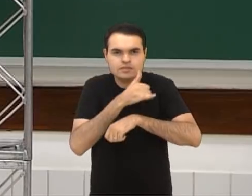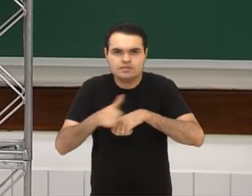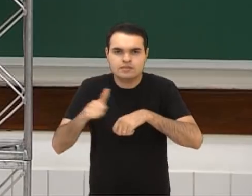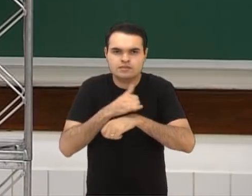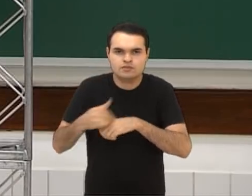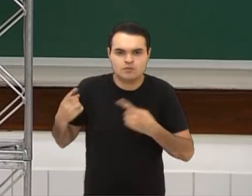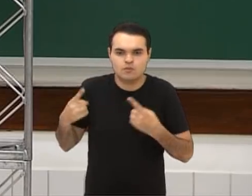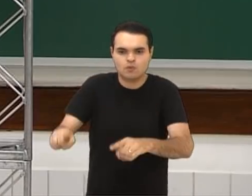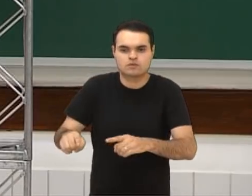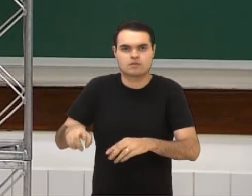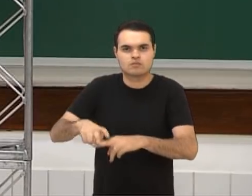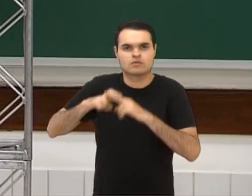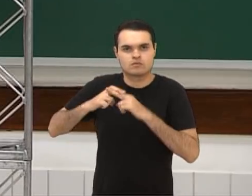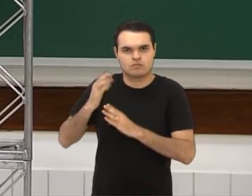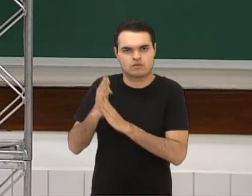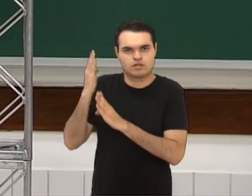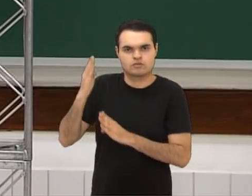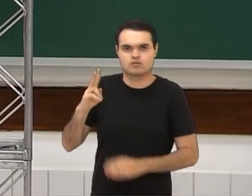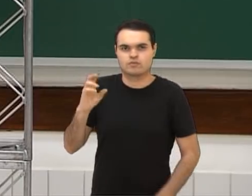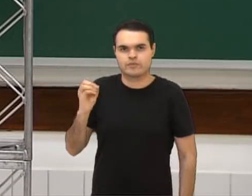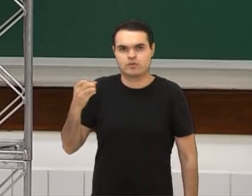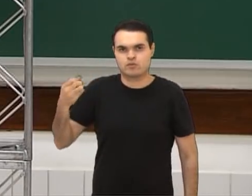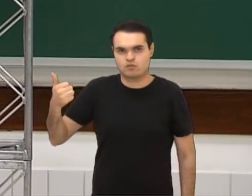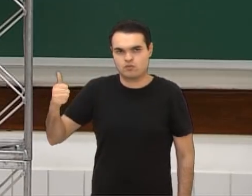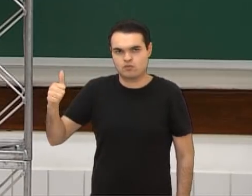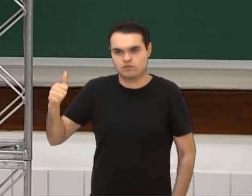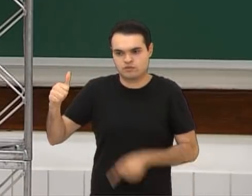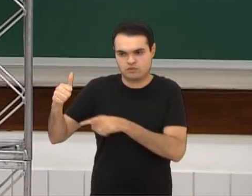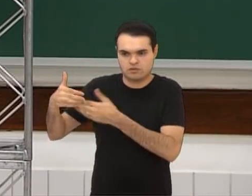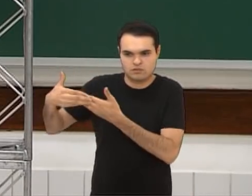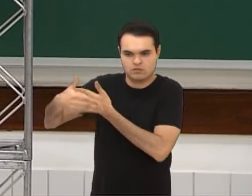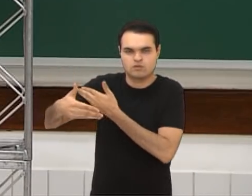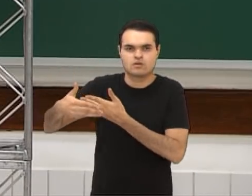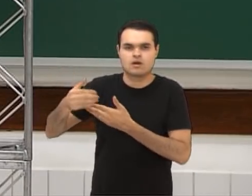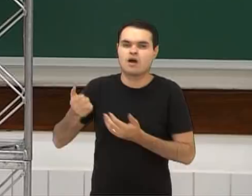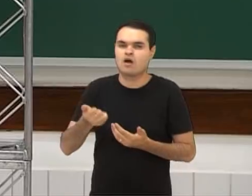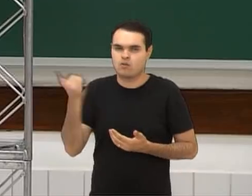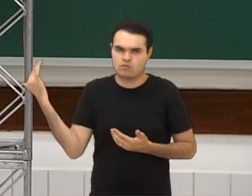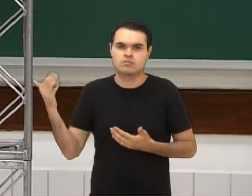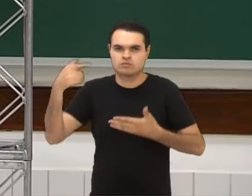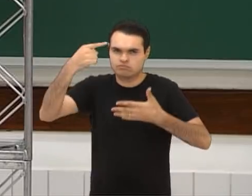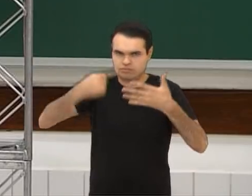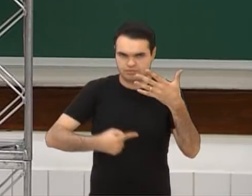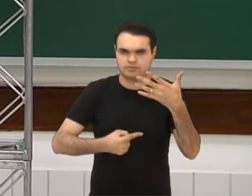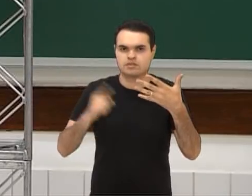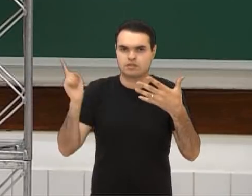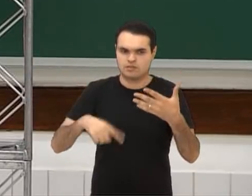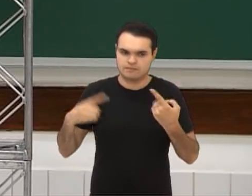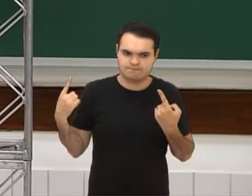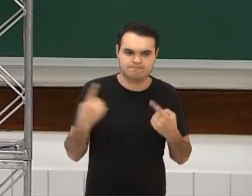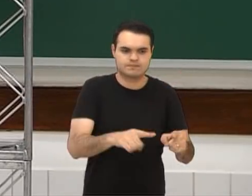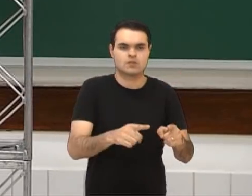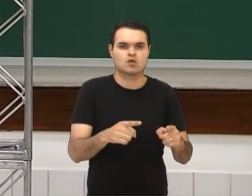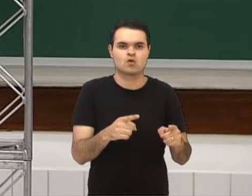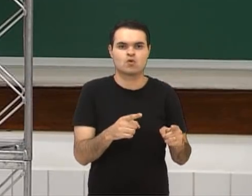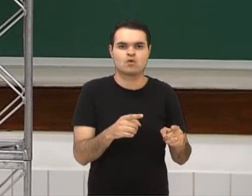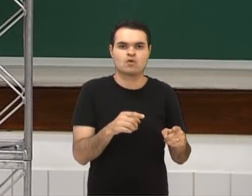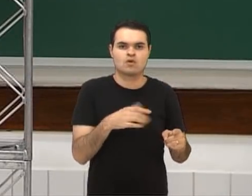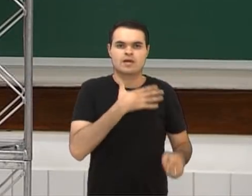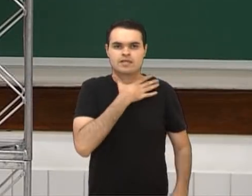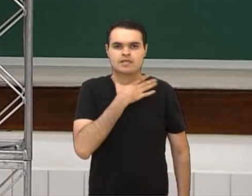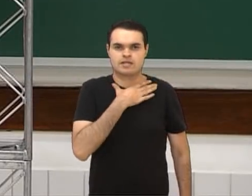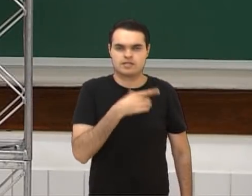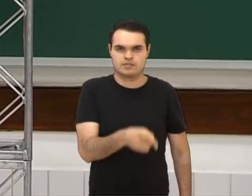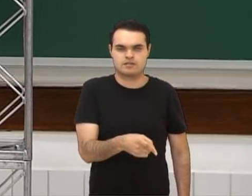partir aí de 2011, quando ela assumiu o governo. Algumas medidas eu citei aqui para você. Enfrentamento à crise. Entre